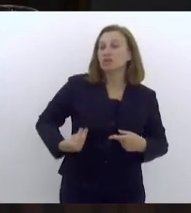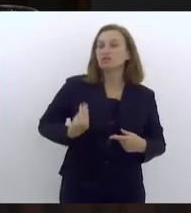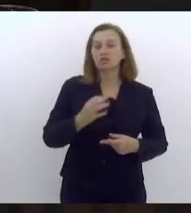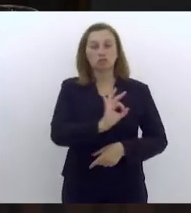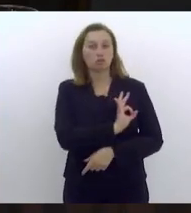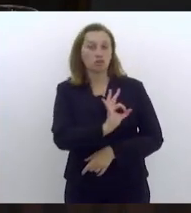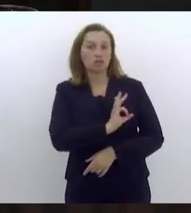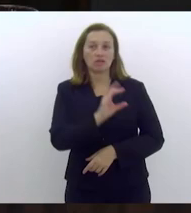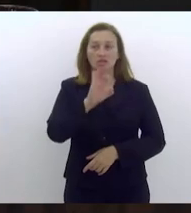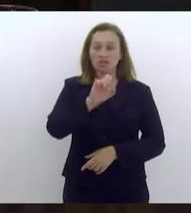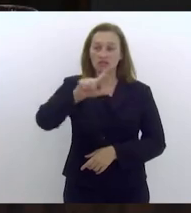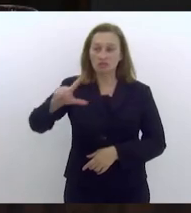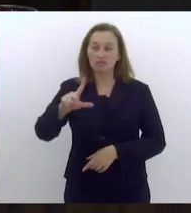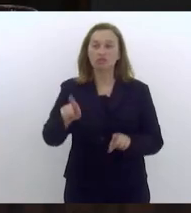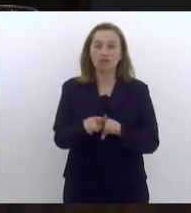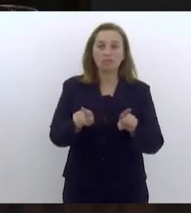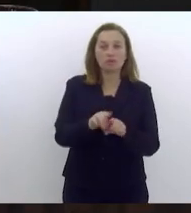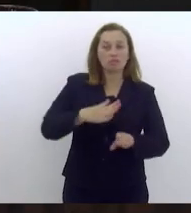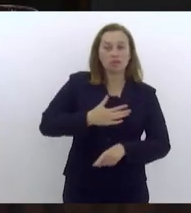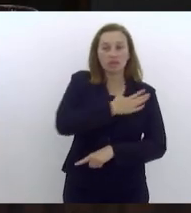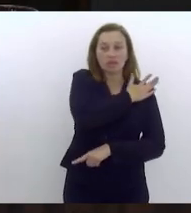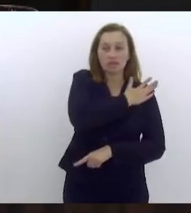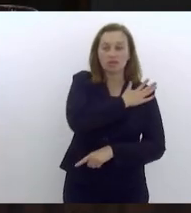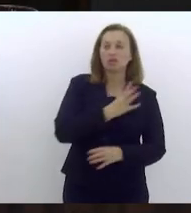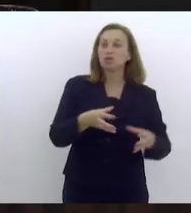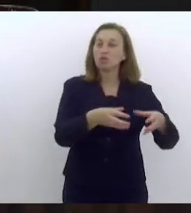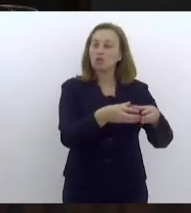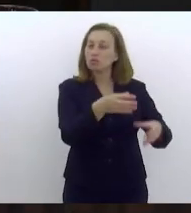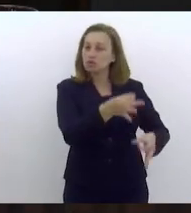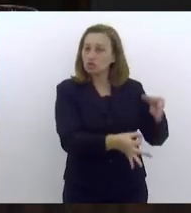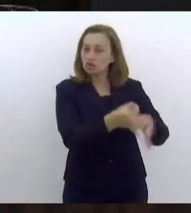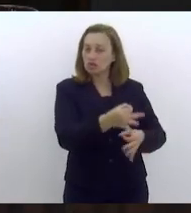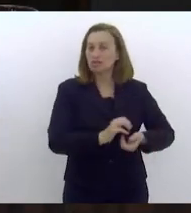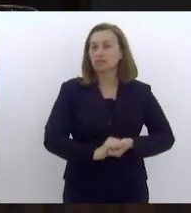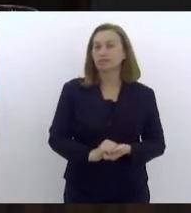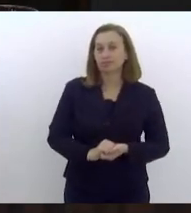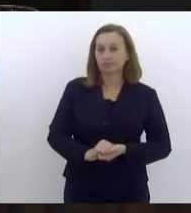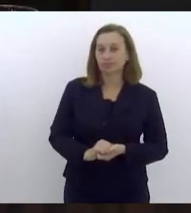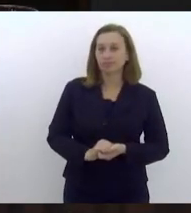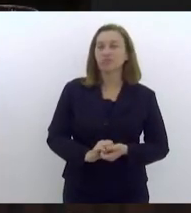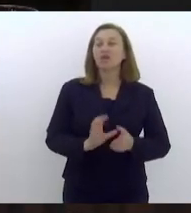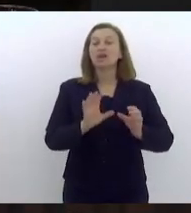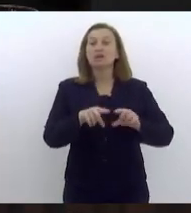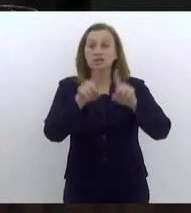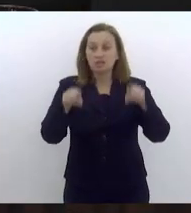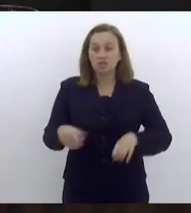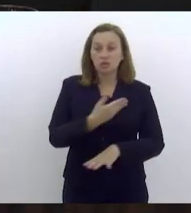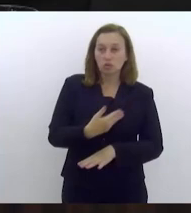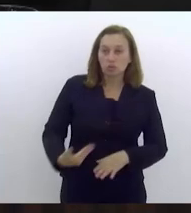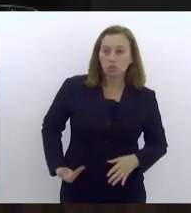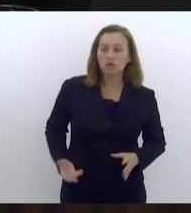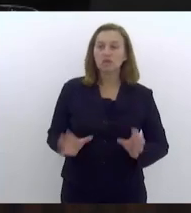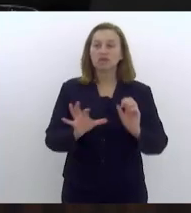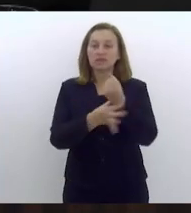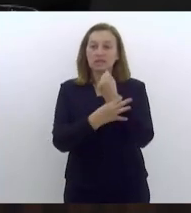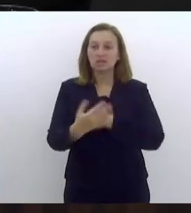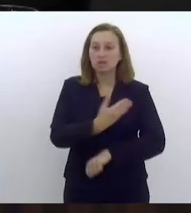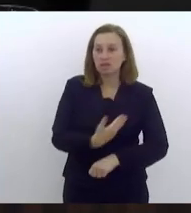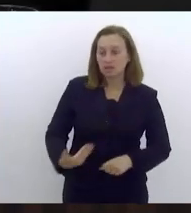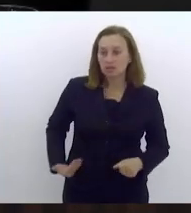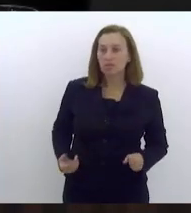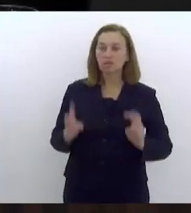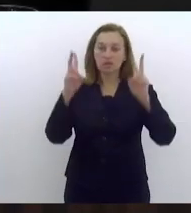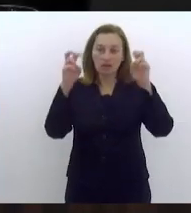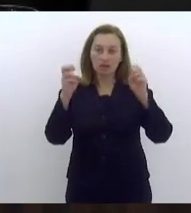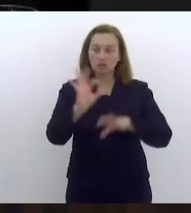policiais civis e militares. Pendentes de pareceres das comissões de Constituição e Justiça, servidores públicos, de segurança pública,